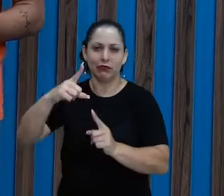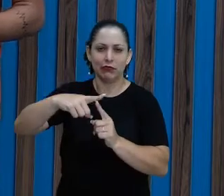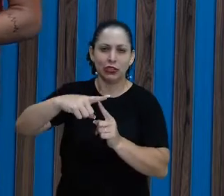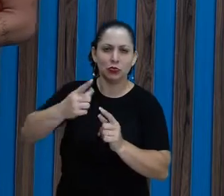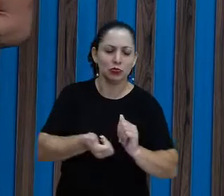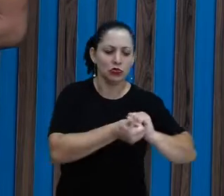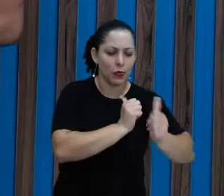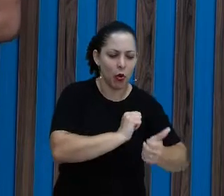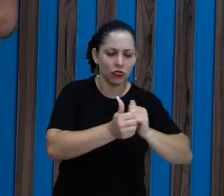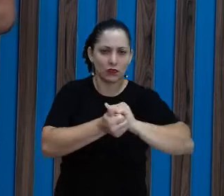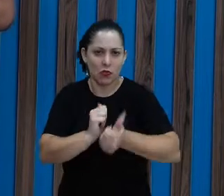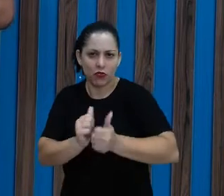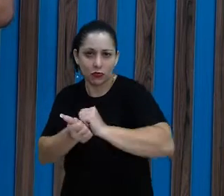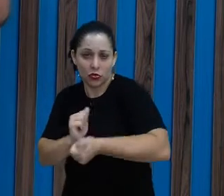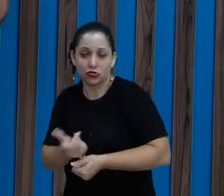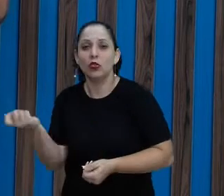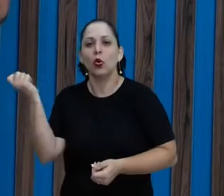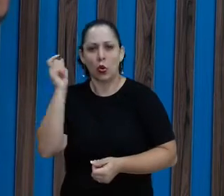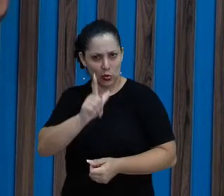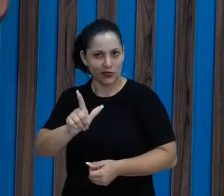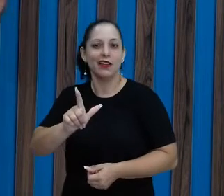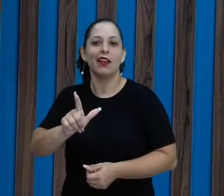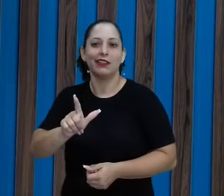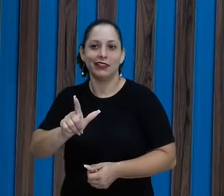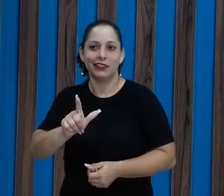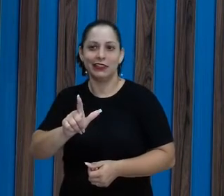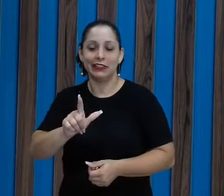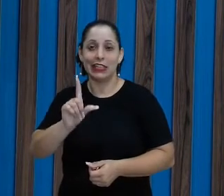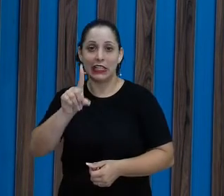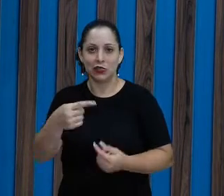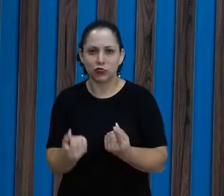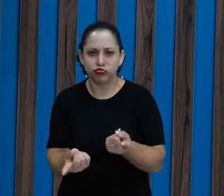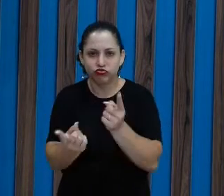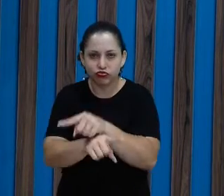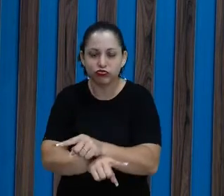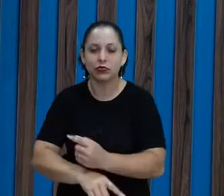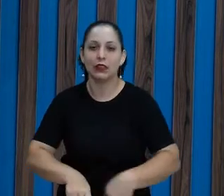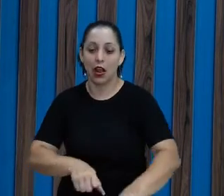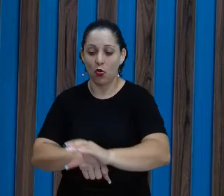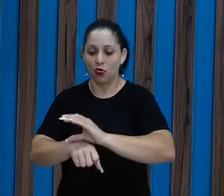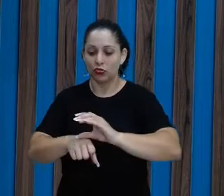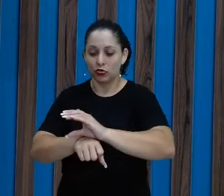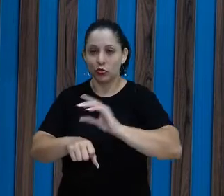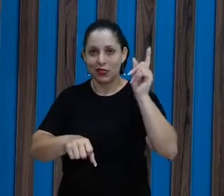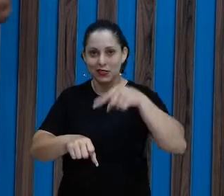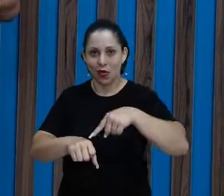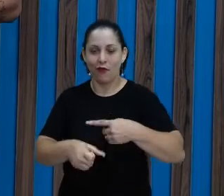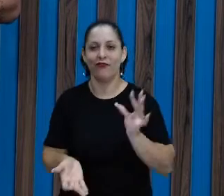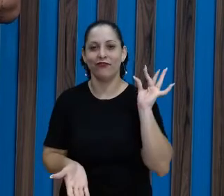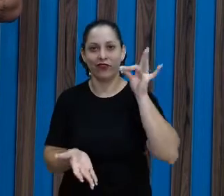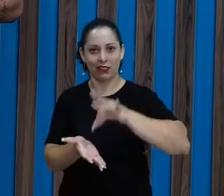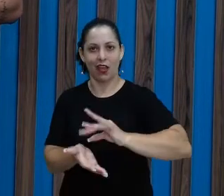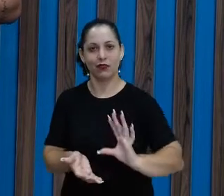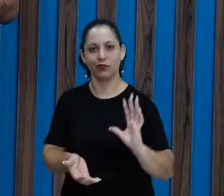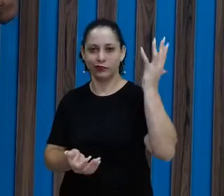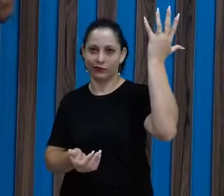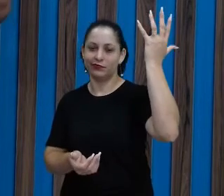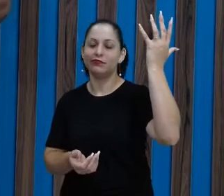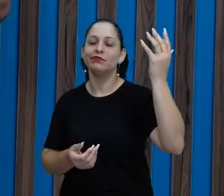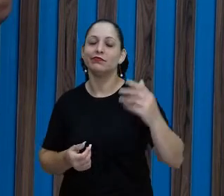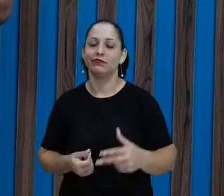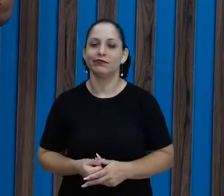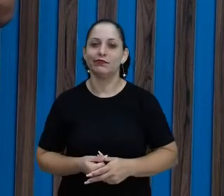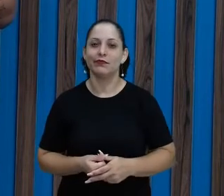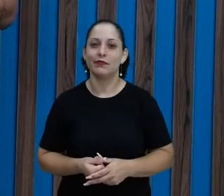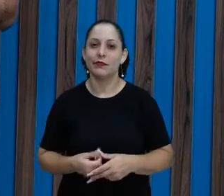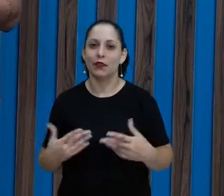esportivas, né? A gente consegue fazer com que isso aqui que está na nossa Constituição seja cumprido, né? Então,